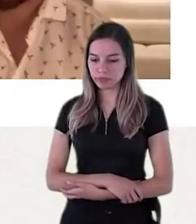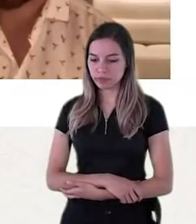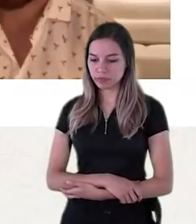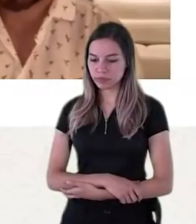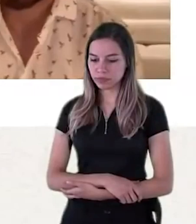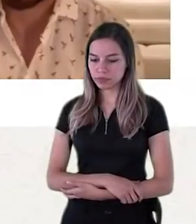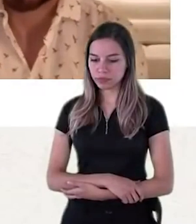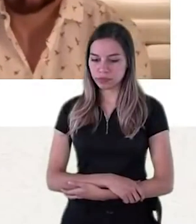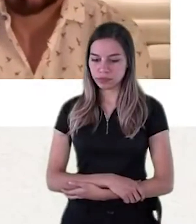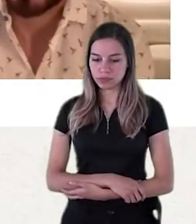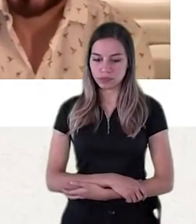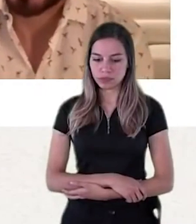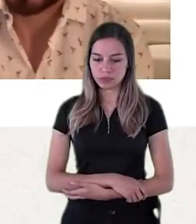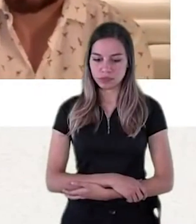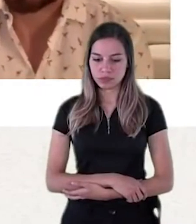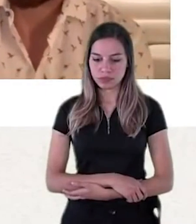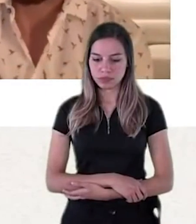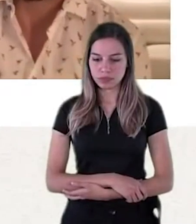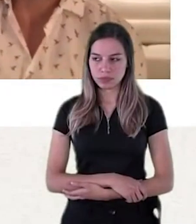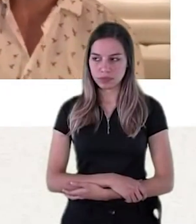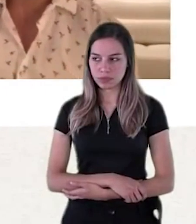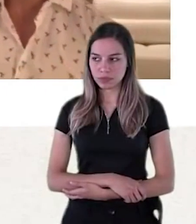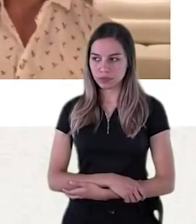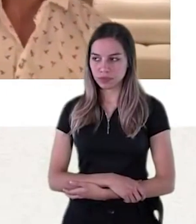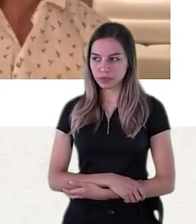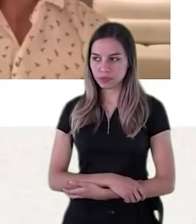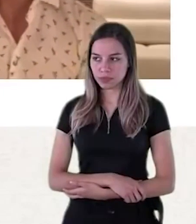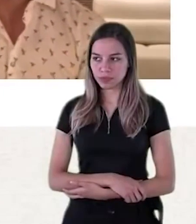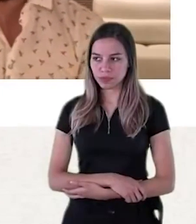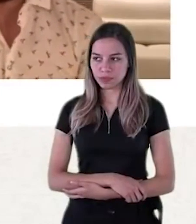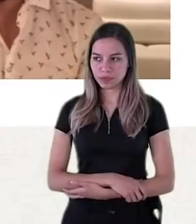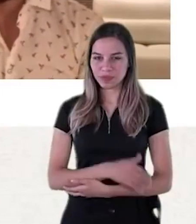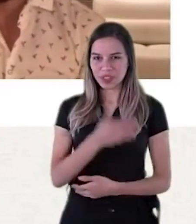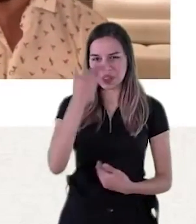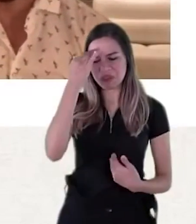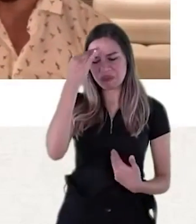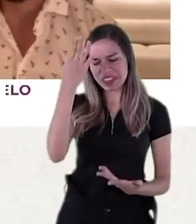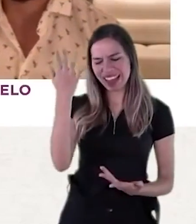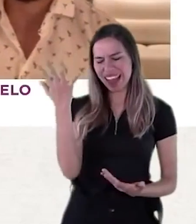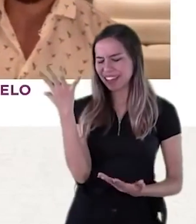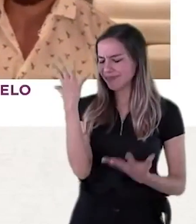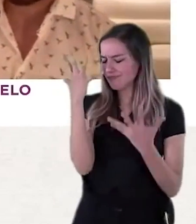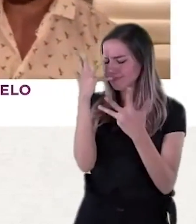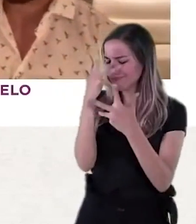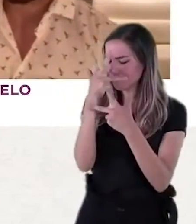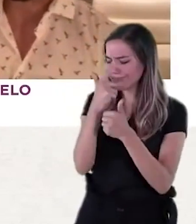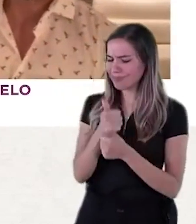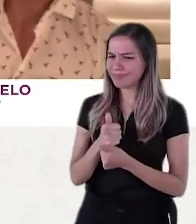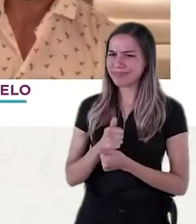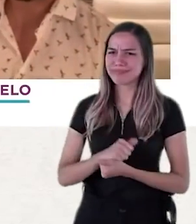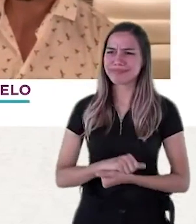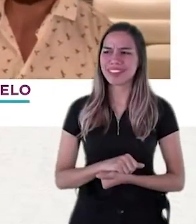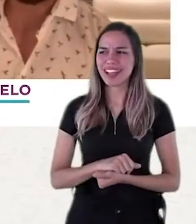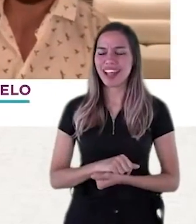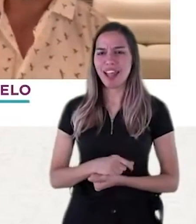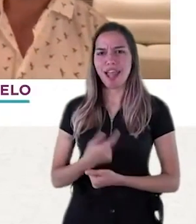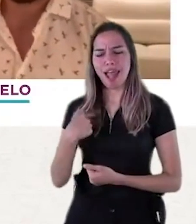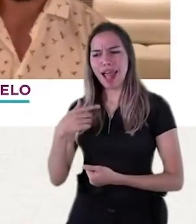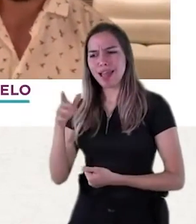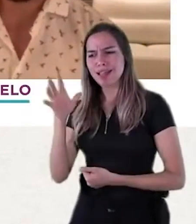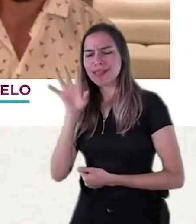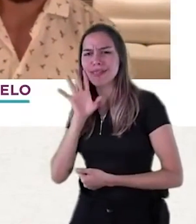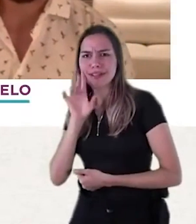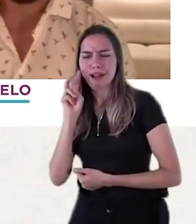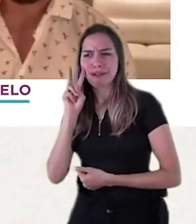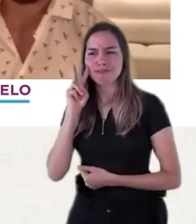Rostos que não albergam memórias. Ah, meu amigo, muito obrigado, que lindo isso. É interessante ouvir